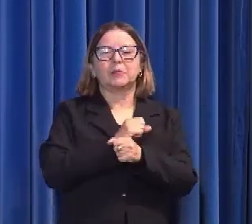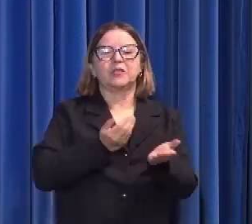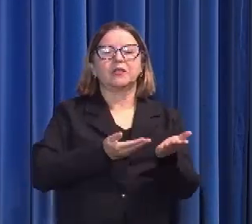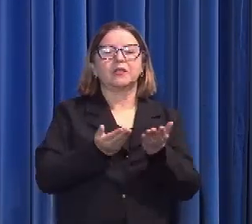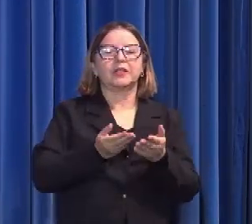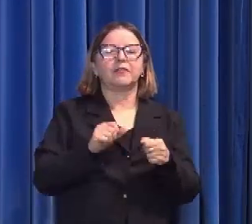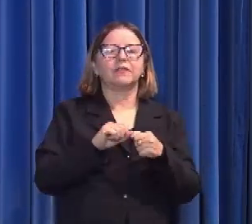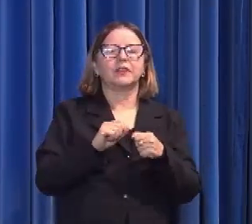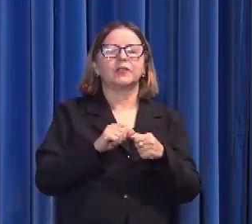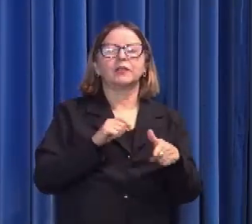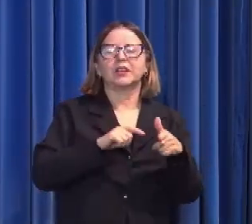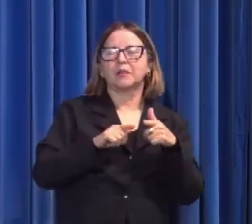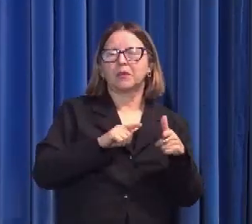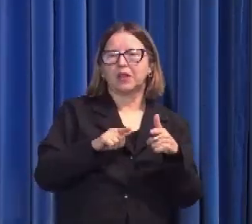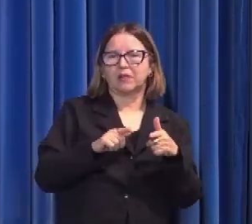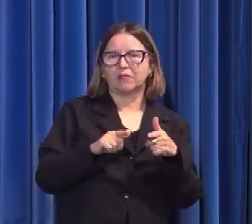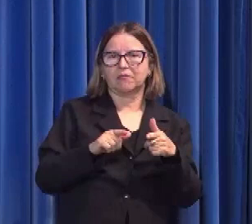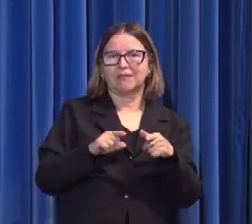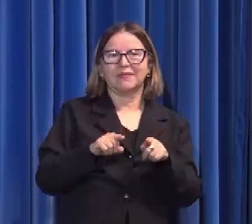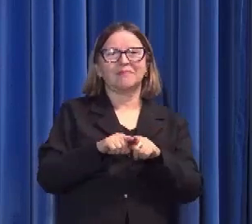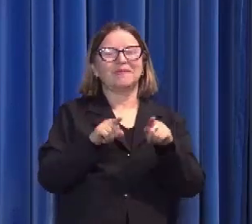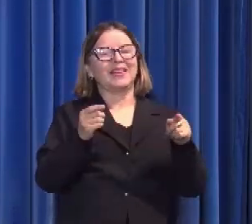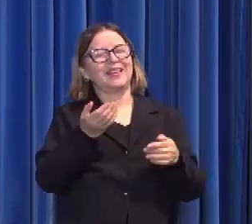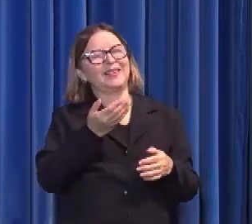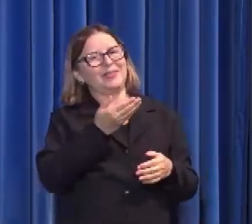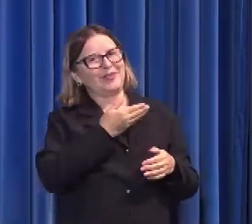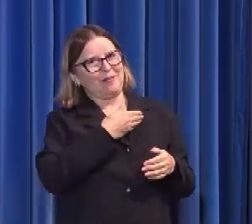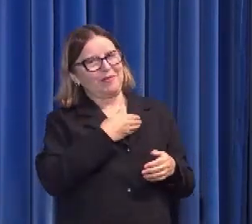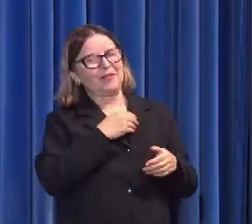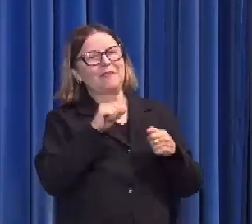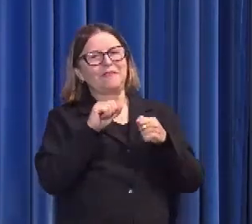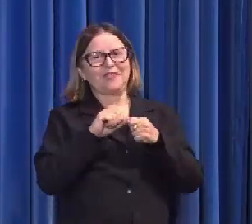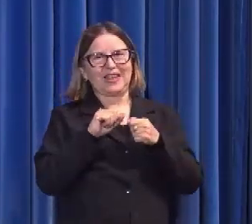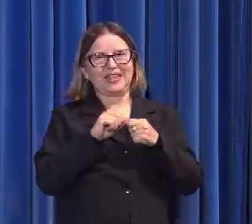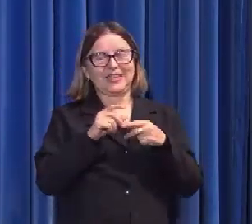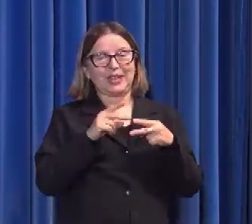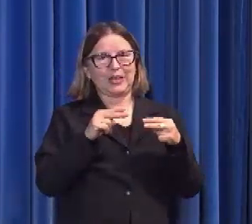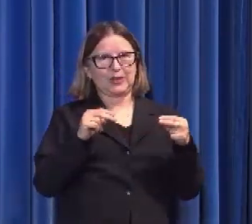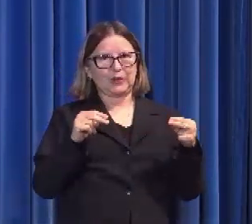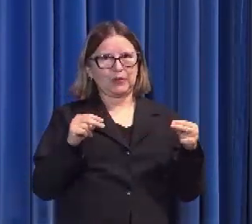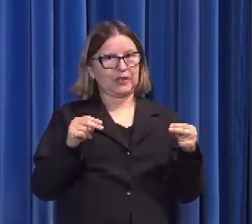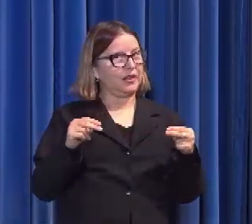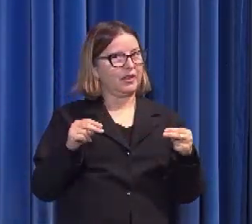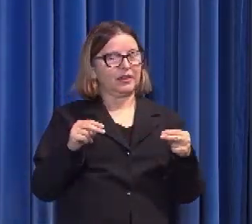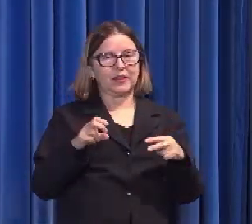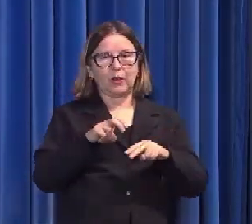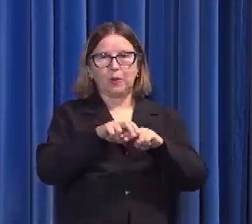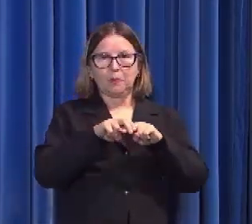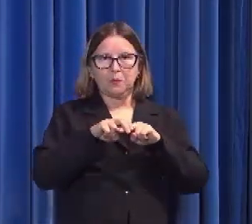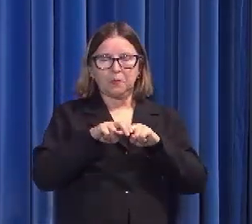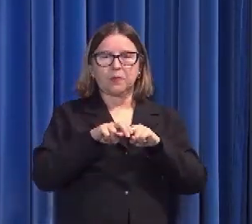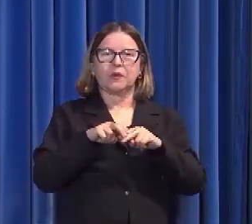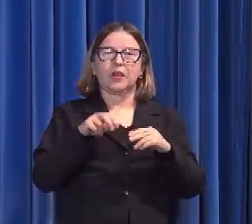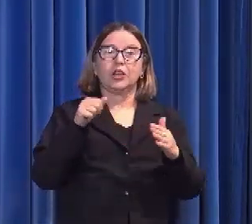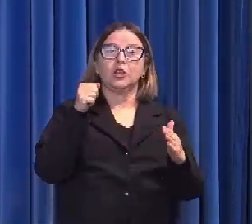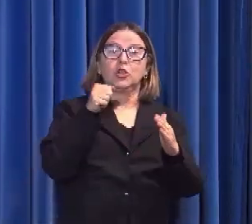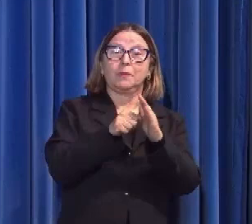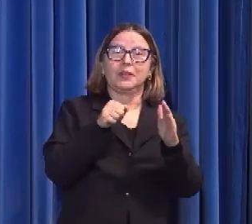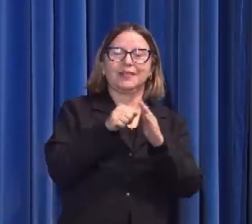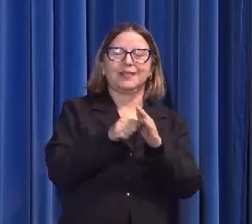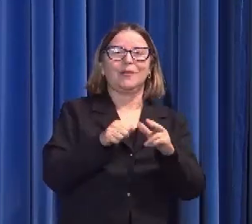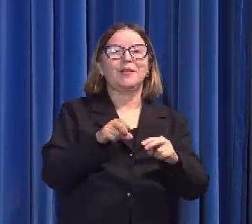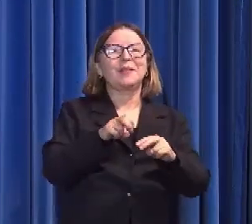fazem as coisas que precisam ser feitas não porque tem obrigação mas porque tem